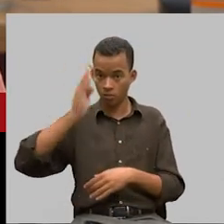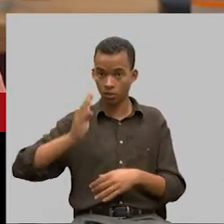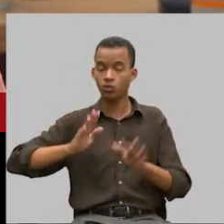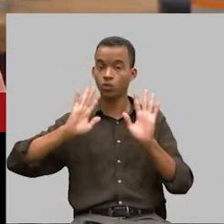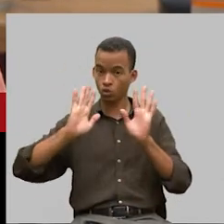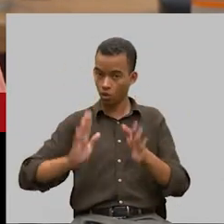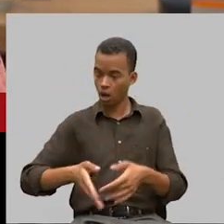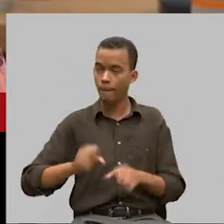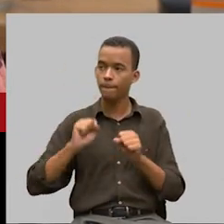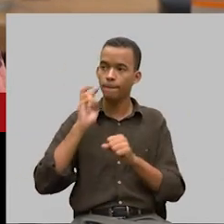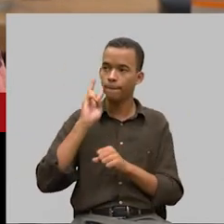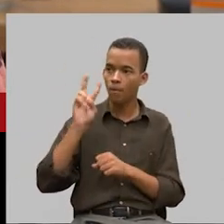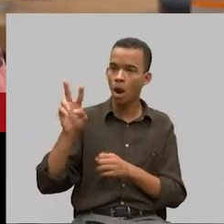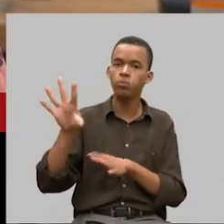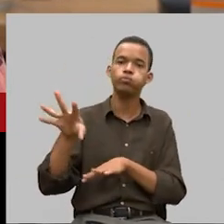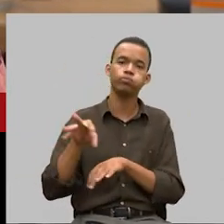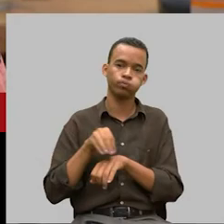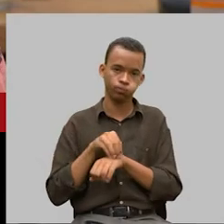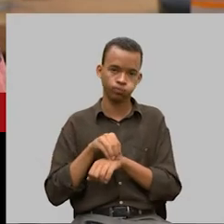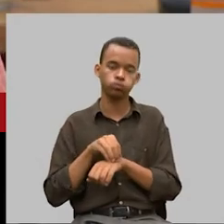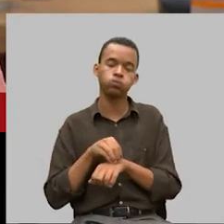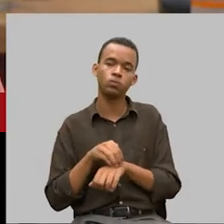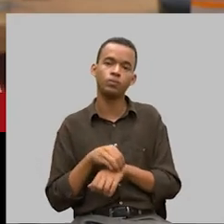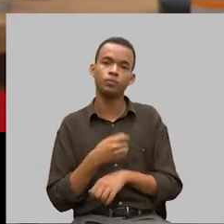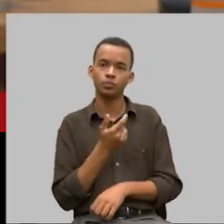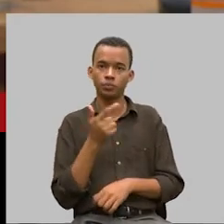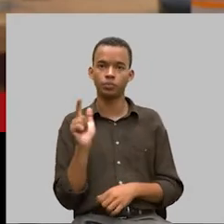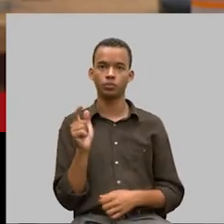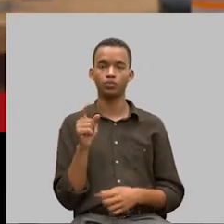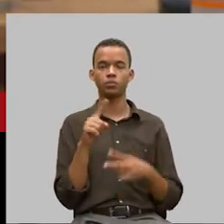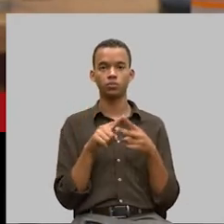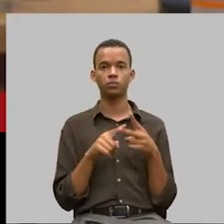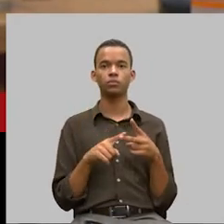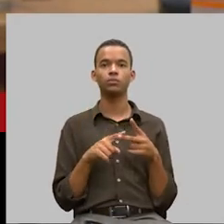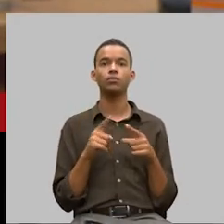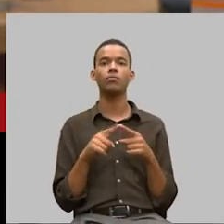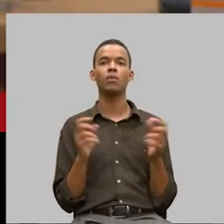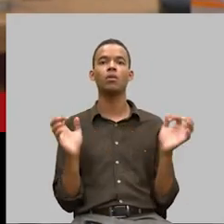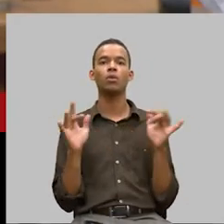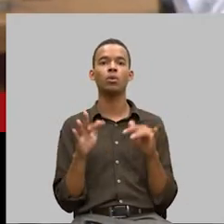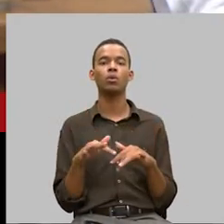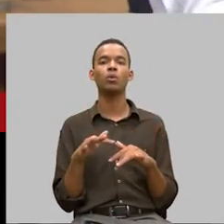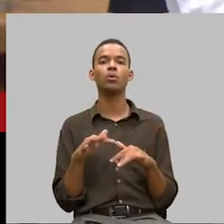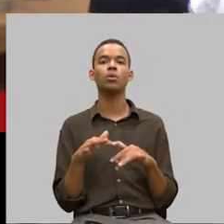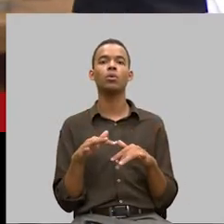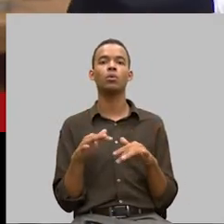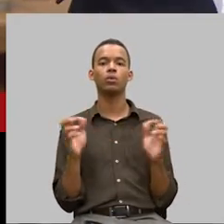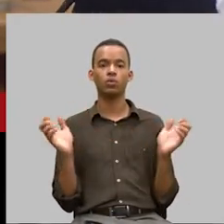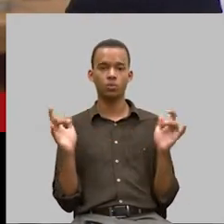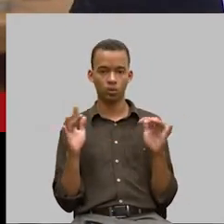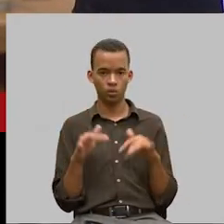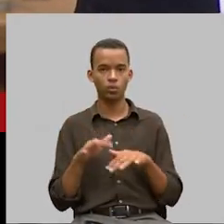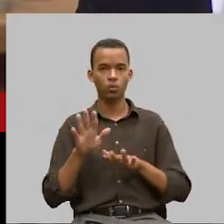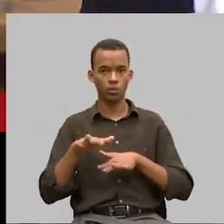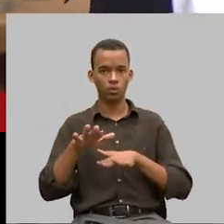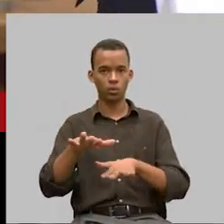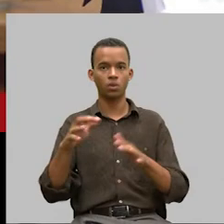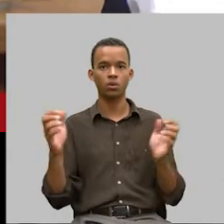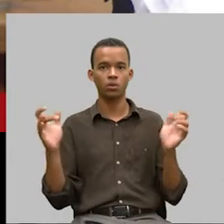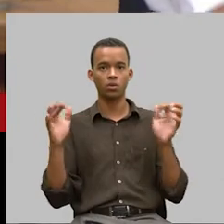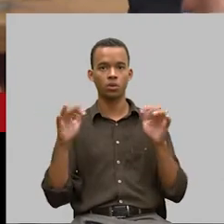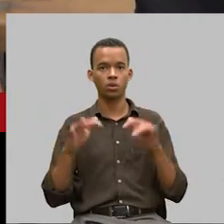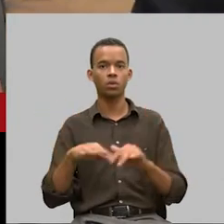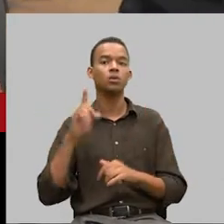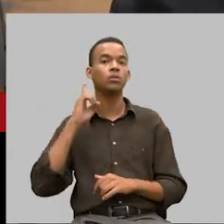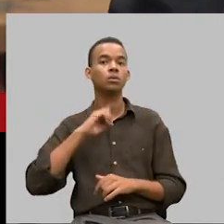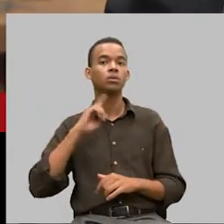inspirar e uma outra coisa duas outras o encontro Mineiro de Educação do campo esse é pro movimento quando é que nós vamos fazer o encontro